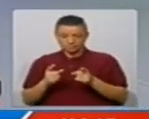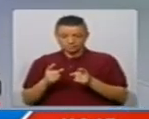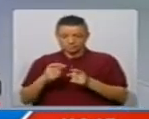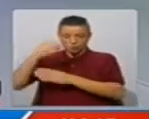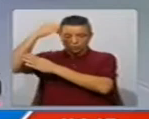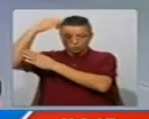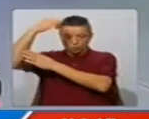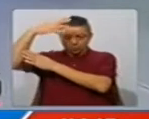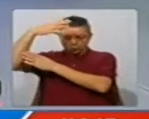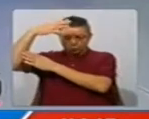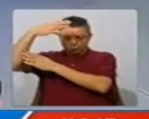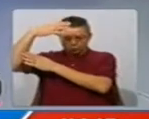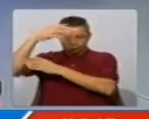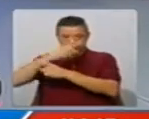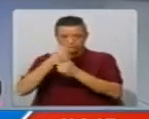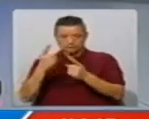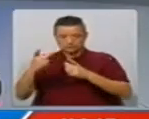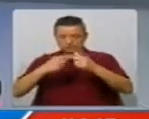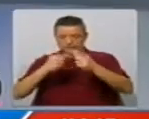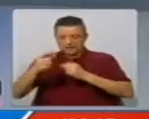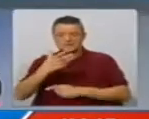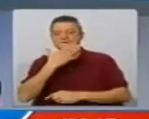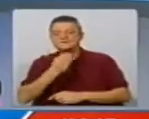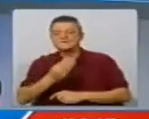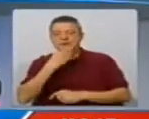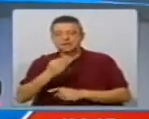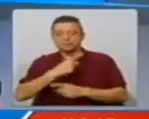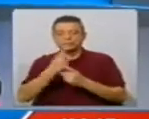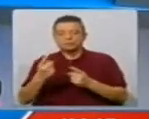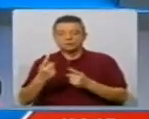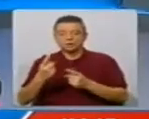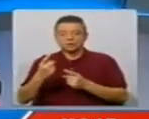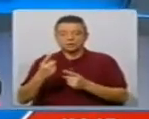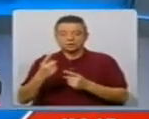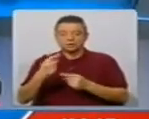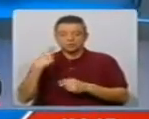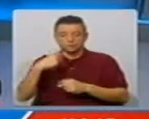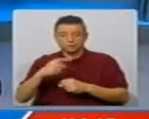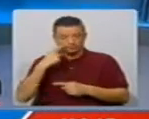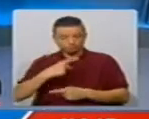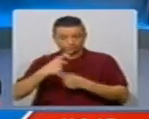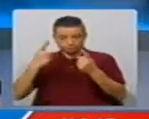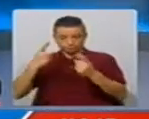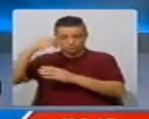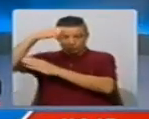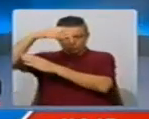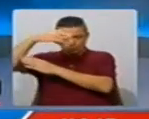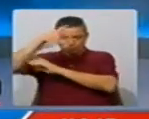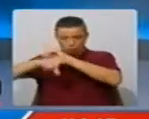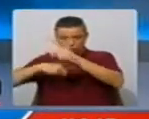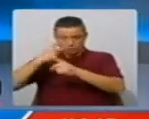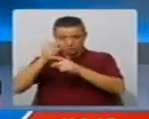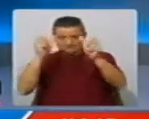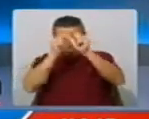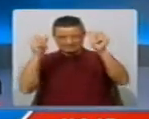luz foi encontrada em estrelas velhas. E aqui eu tenho de explicar porque é que existe esta luz. É que esta luz que nós encontramos nestes outros sistemas